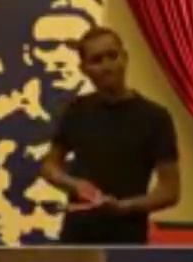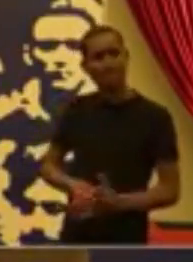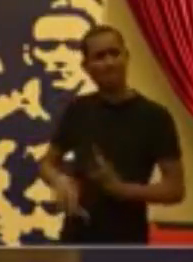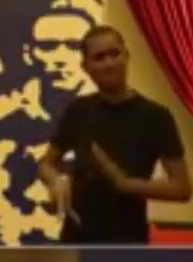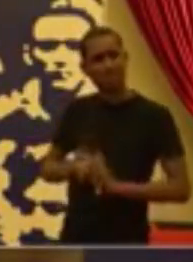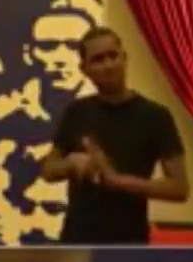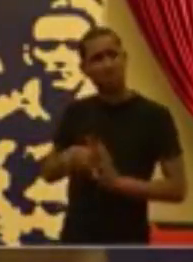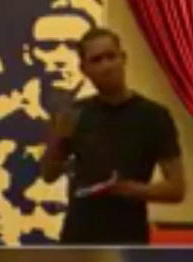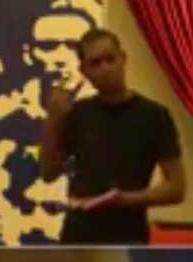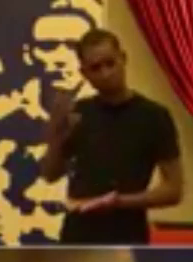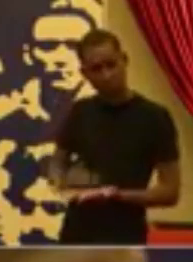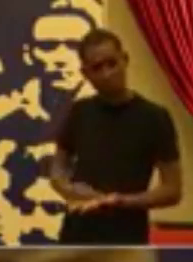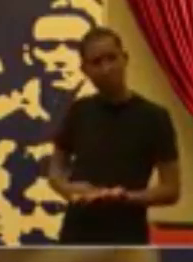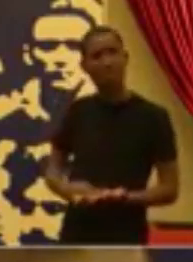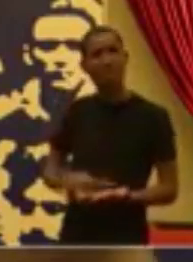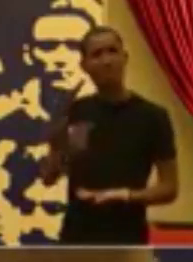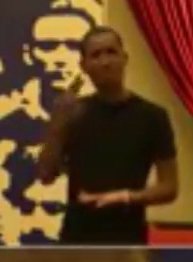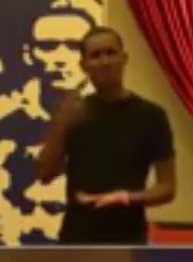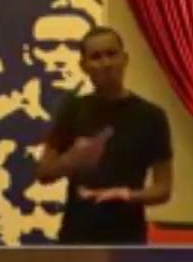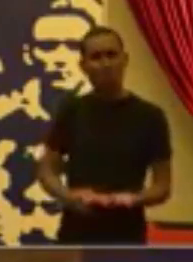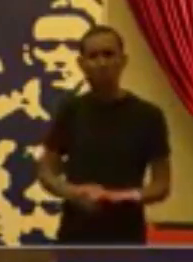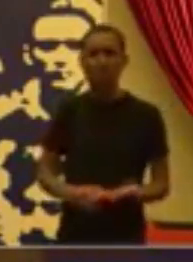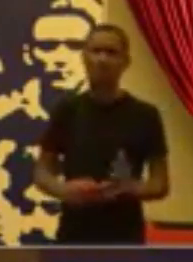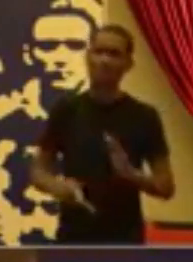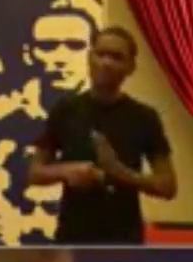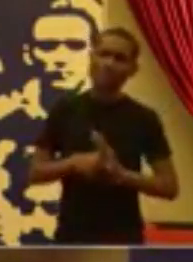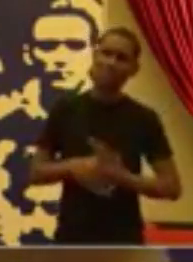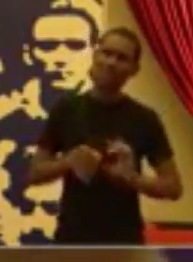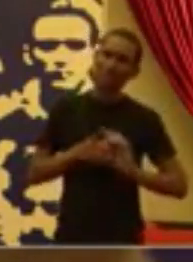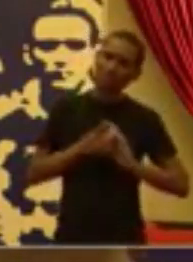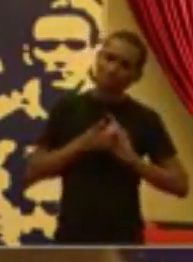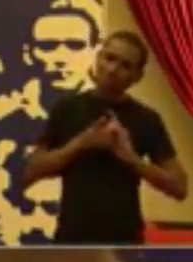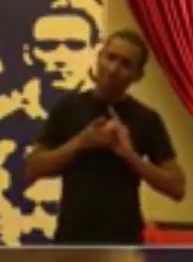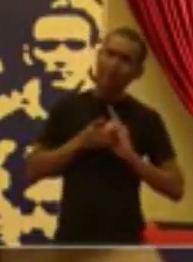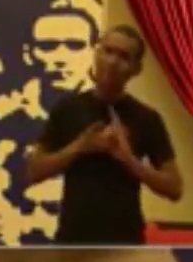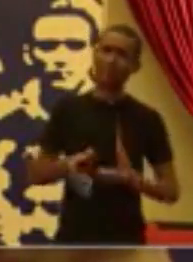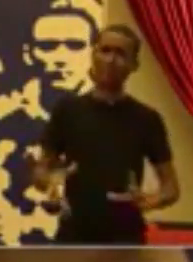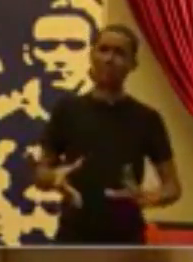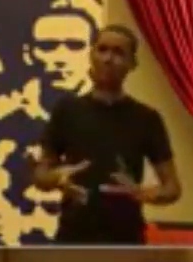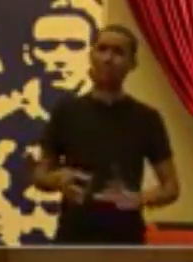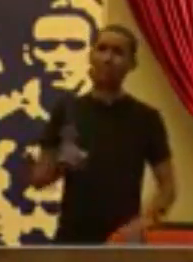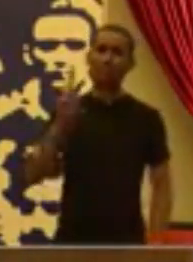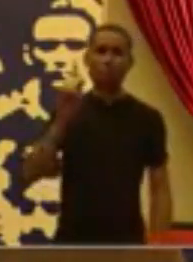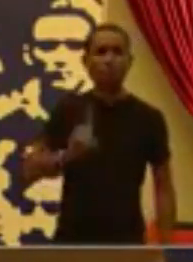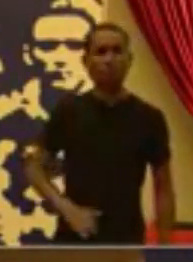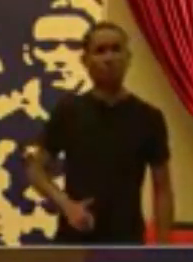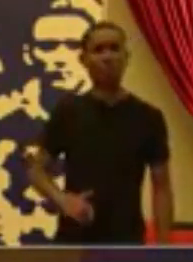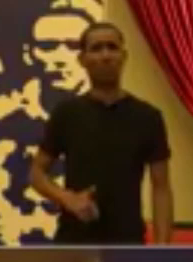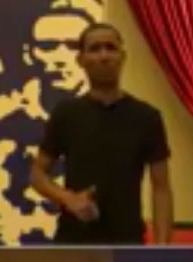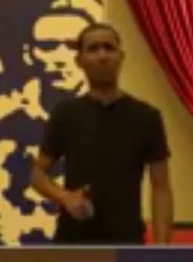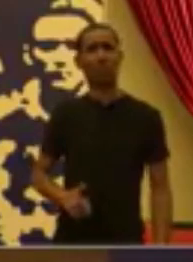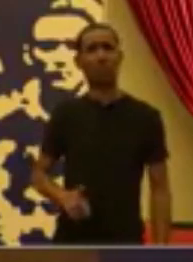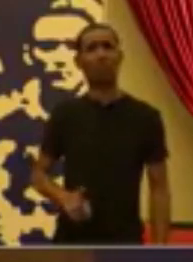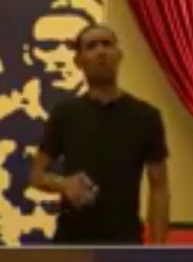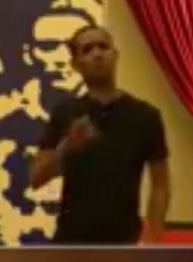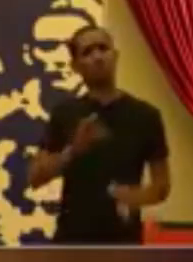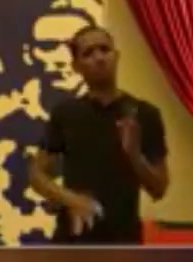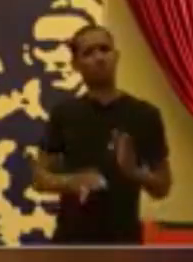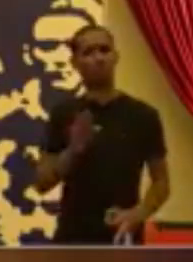compromisso, de um compromisso com a democracia, com o direito e com a